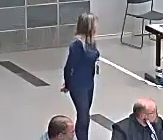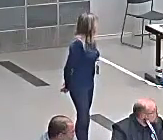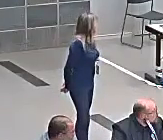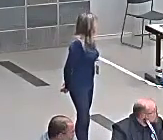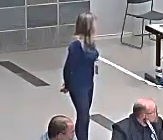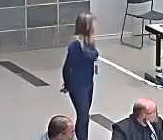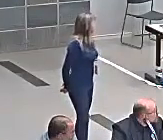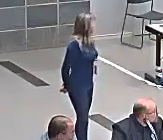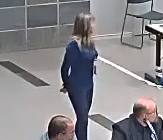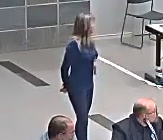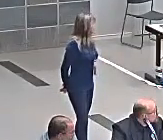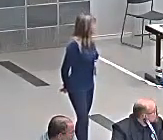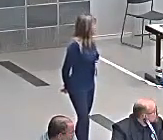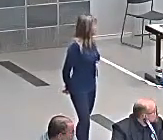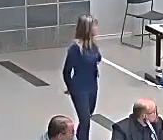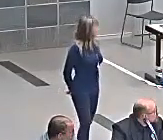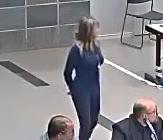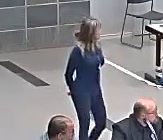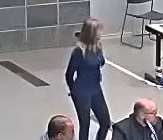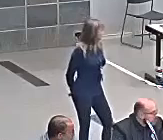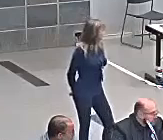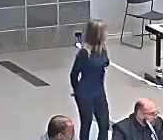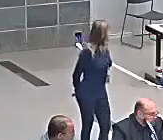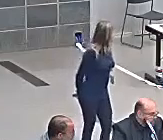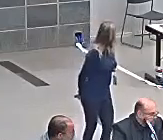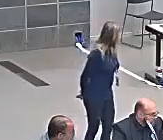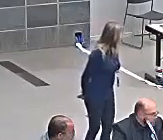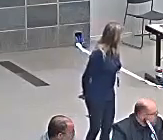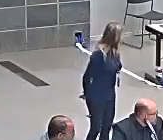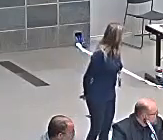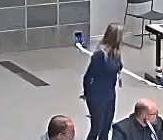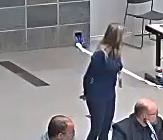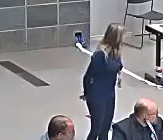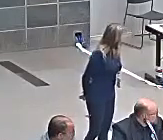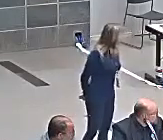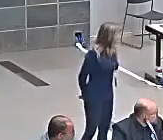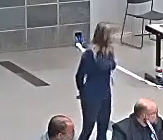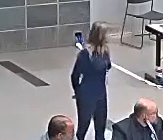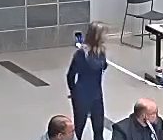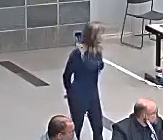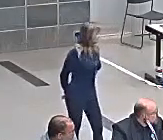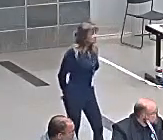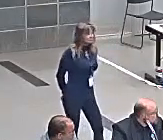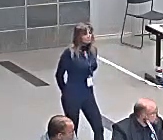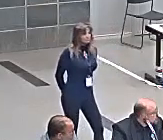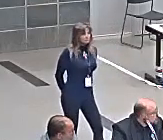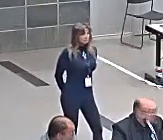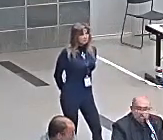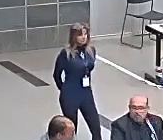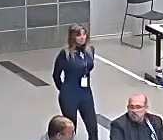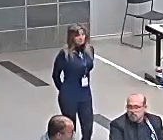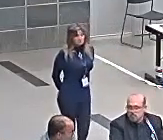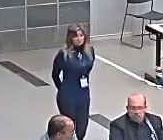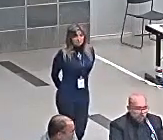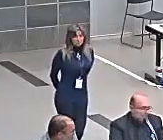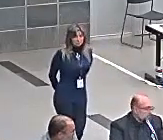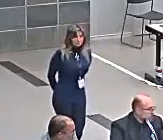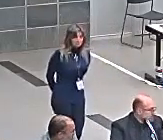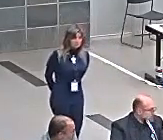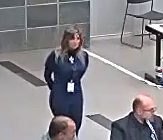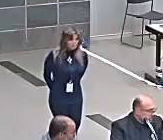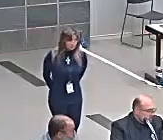as pessoas com deficiência né E lembrando também que o nosso companheiro Wesley né também foi professor dele lá em juus de Fora aliás est uma